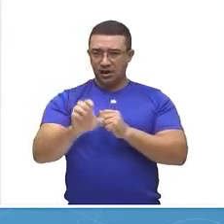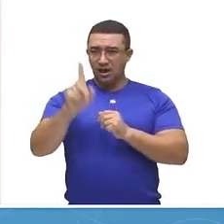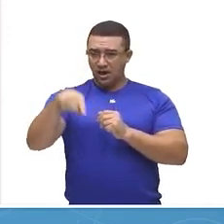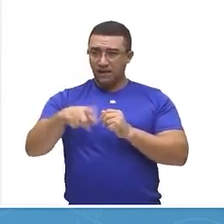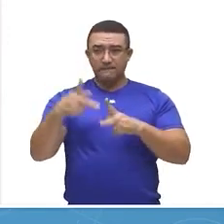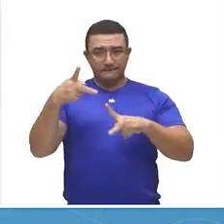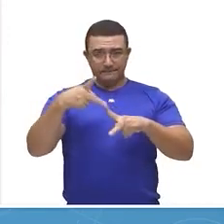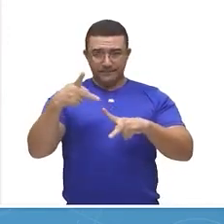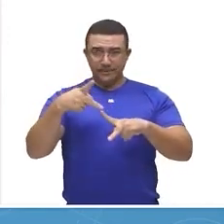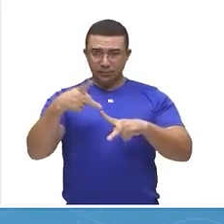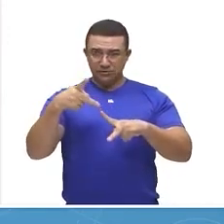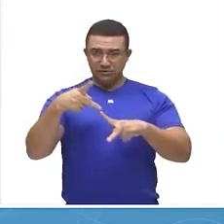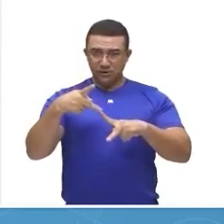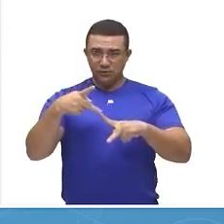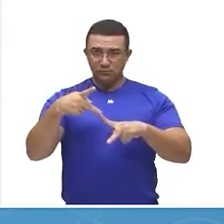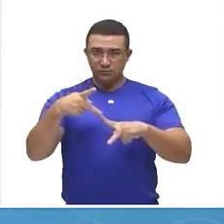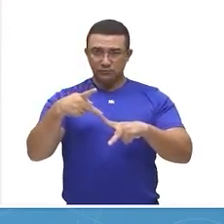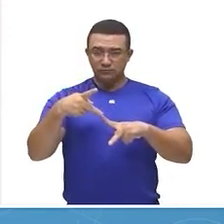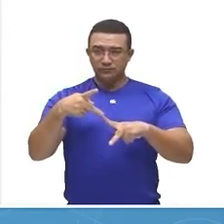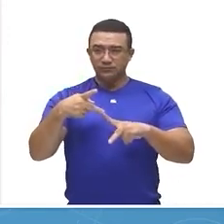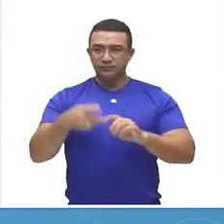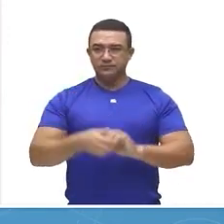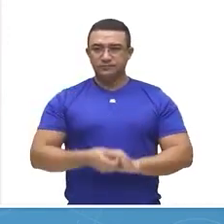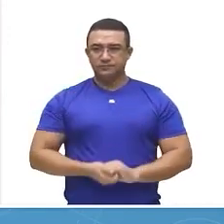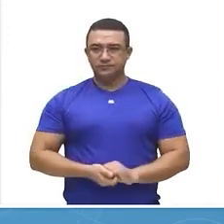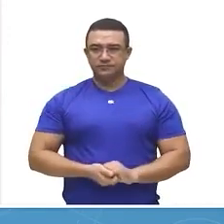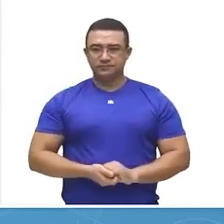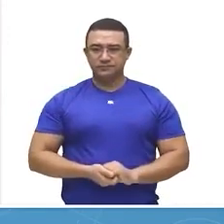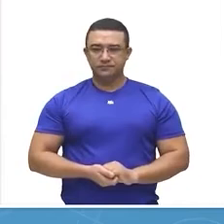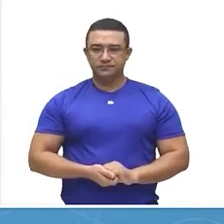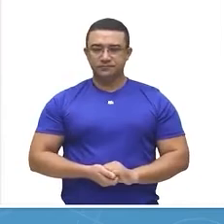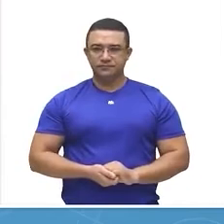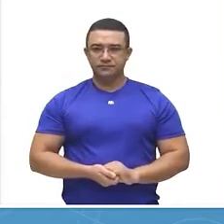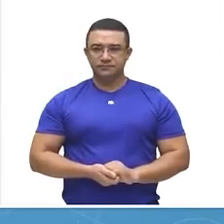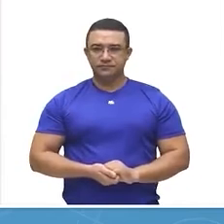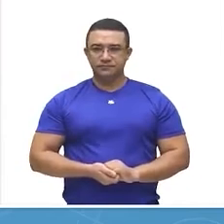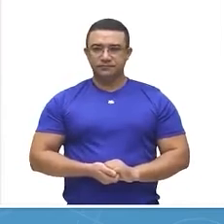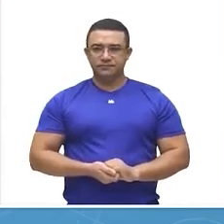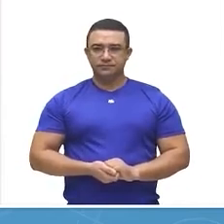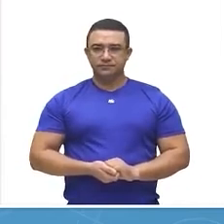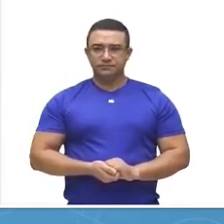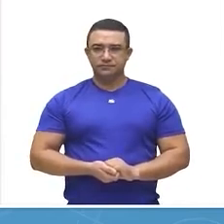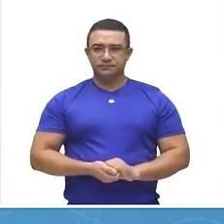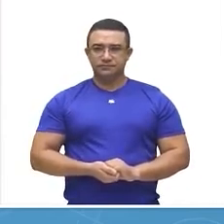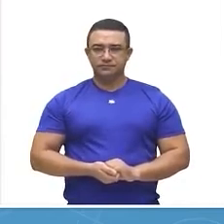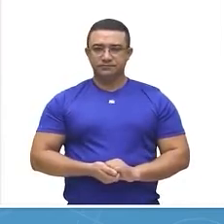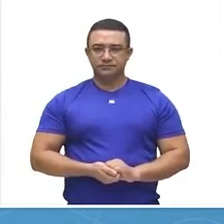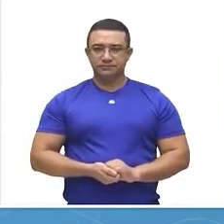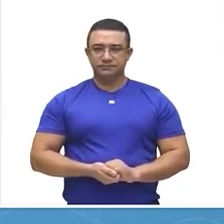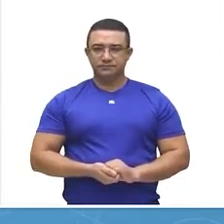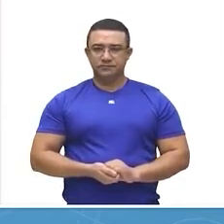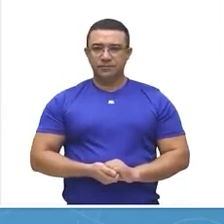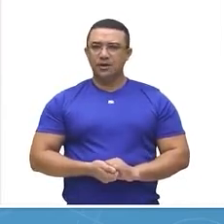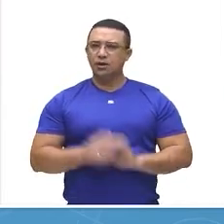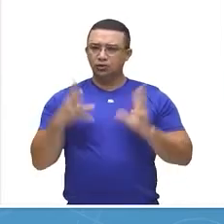lugar com lugares planos, por exemplo, né? Como paredes,